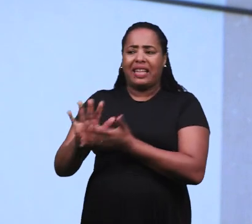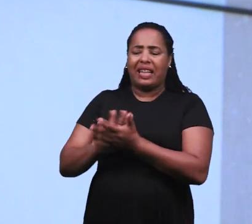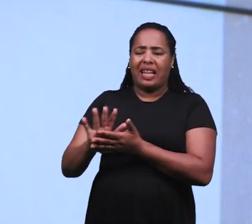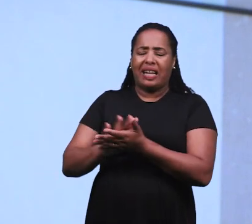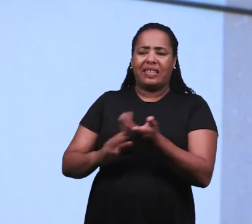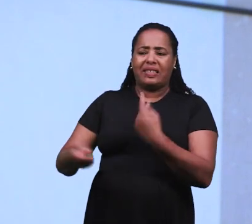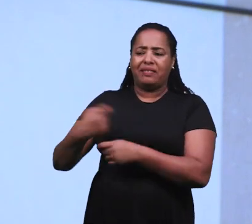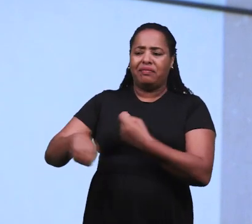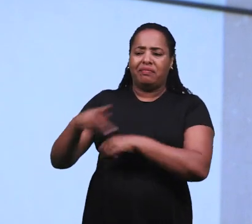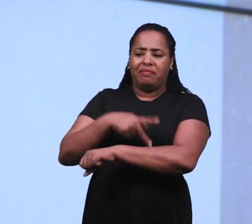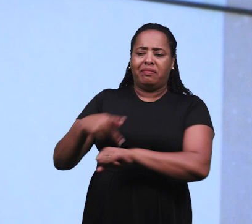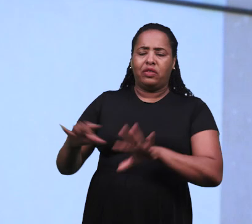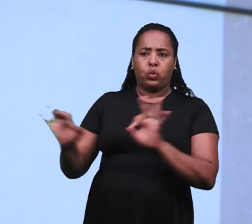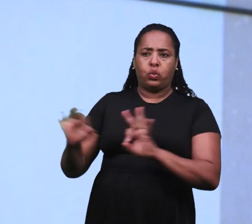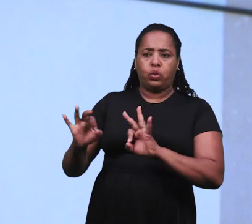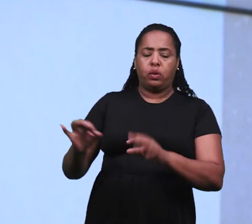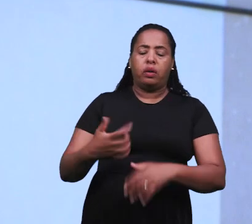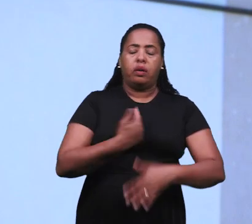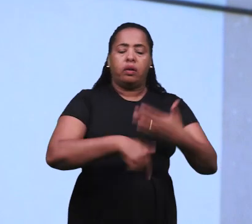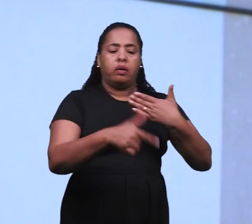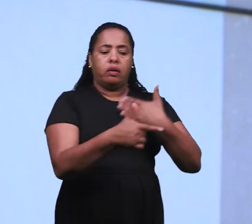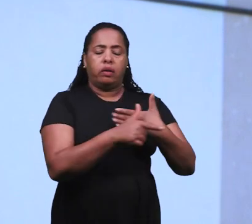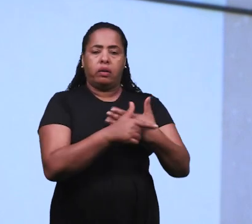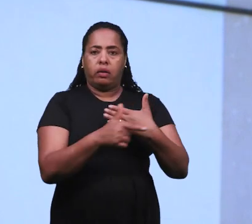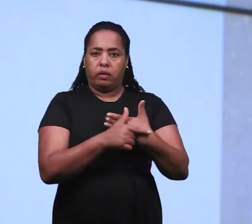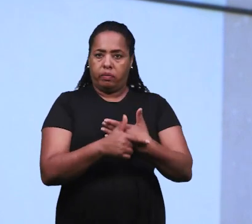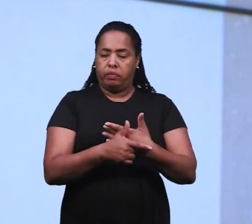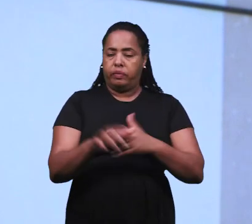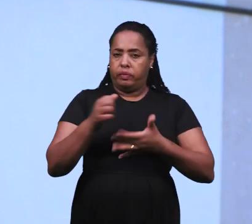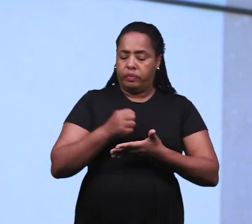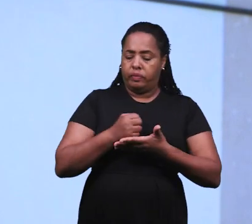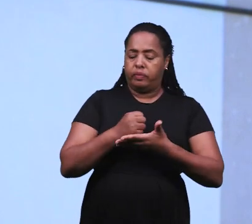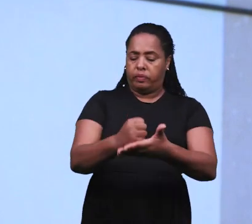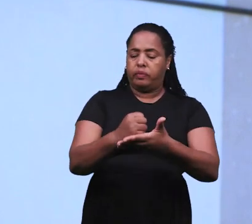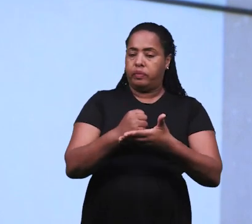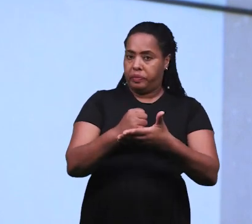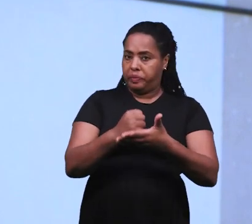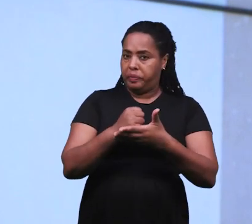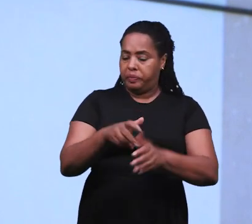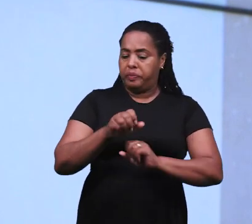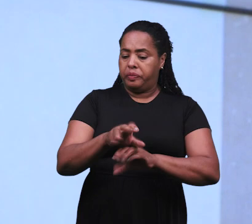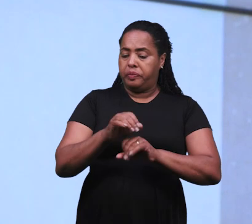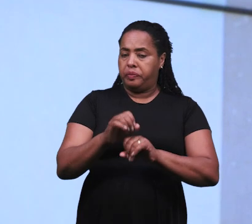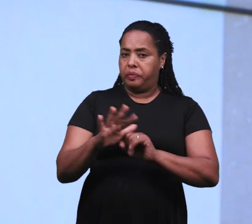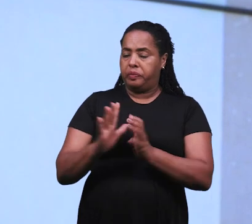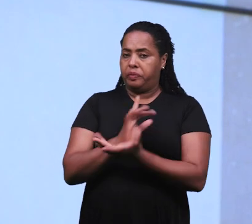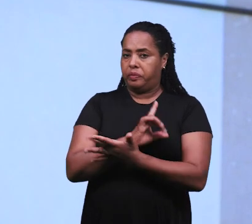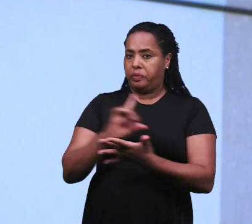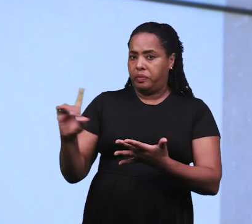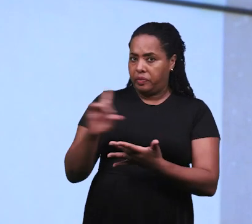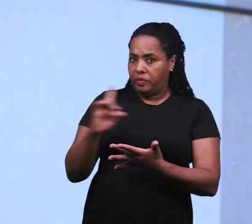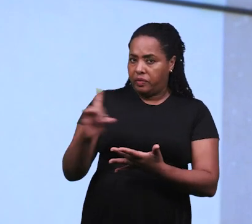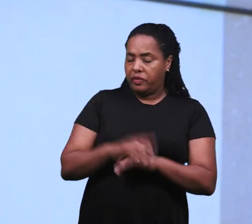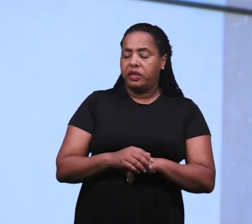pedagógico, né? A Uhum. nossa função como capelão é dar suporte espiritual, né, para Uhum. esses três grupos que nós